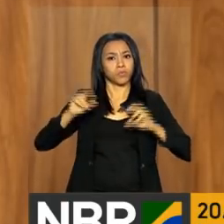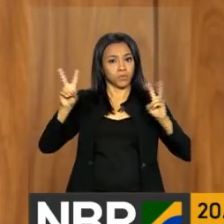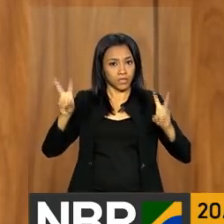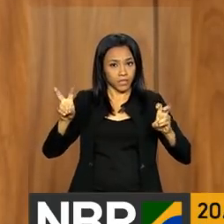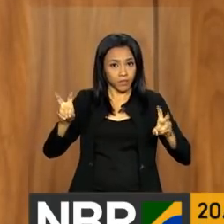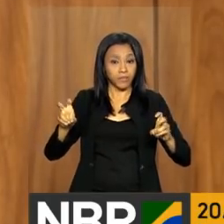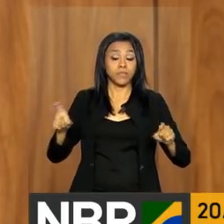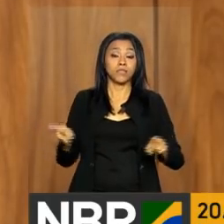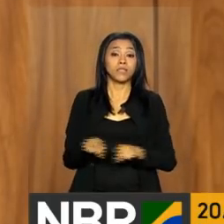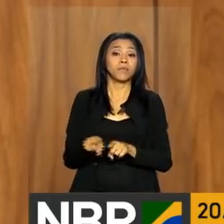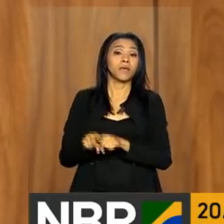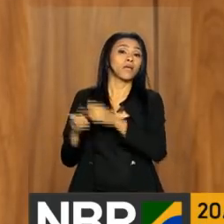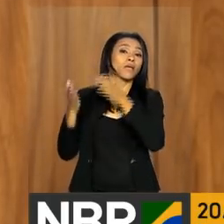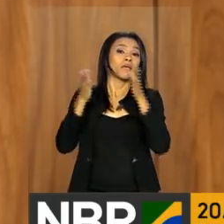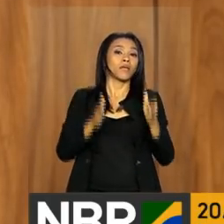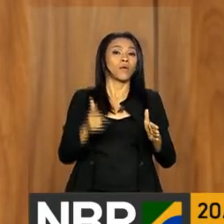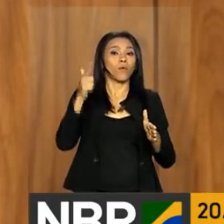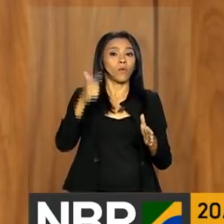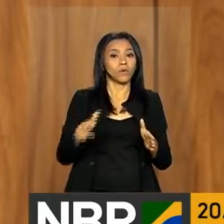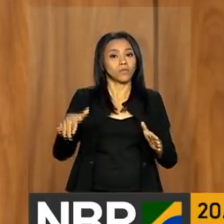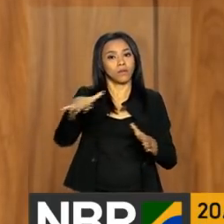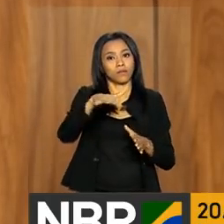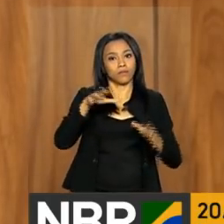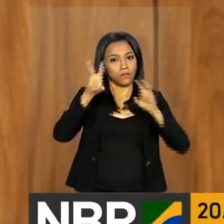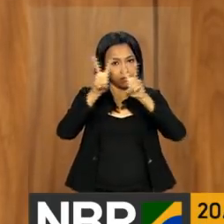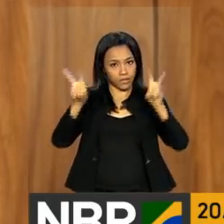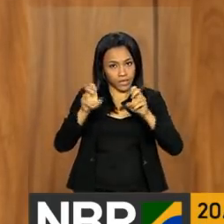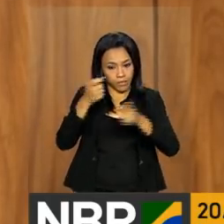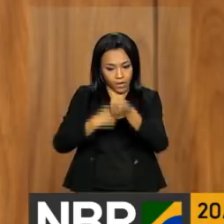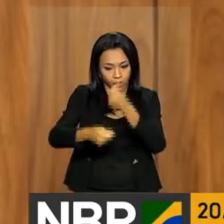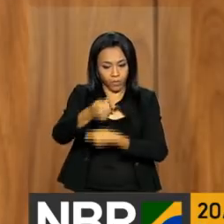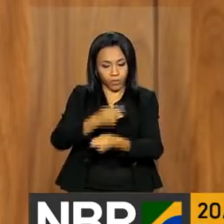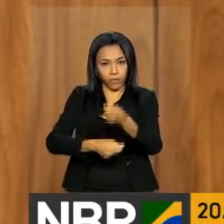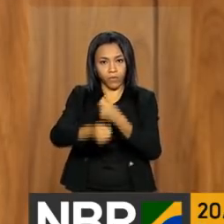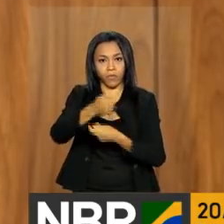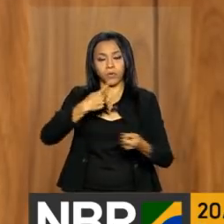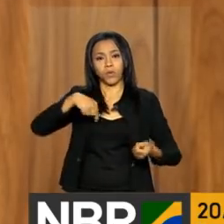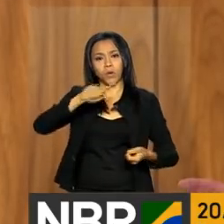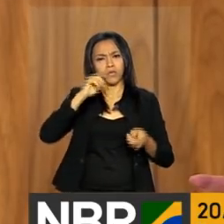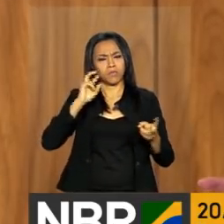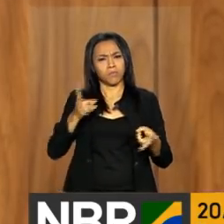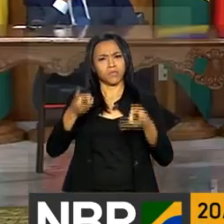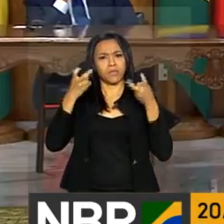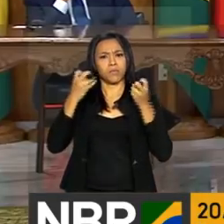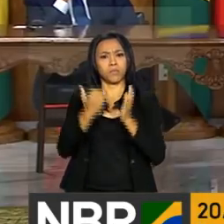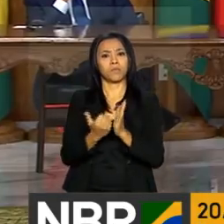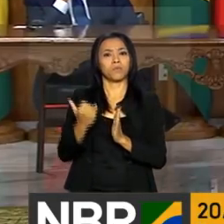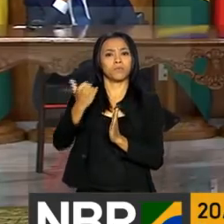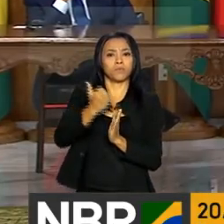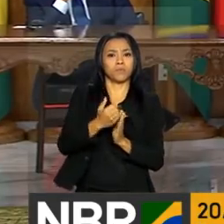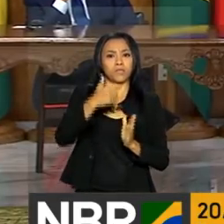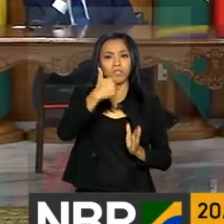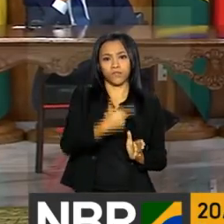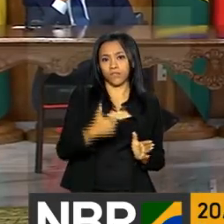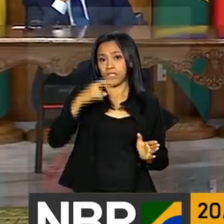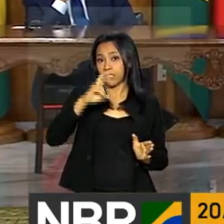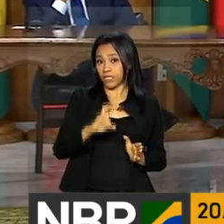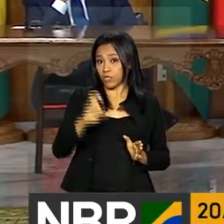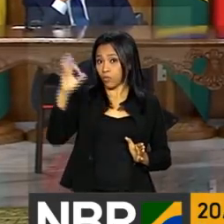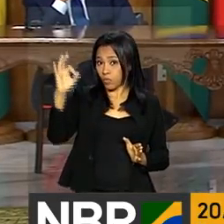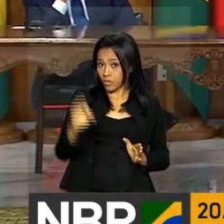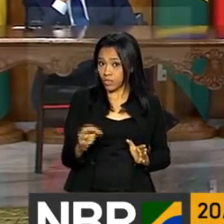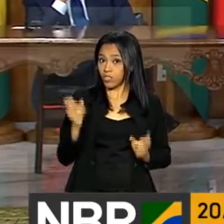frente econômica, nós verificamos com muito entusiasmo o aumento de 25% em nosso